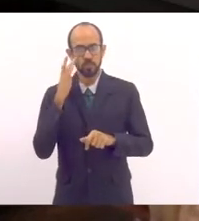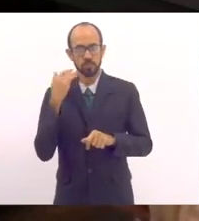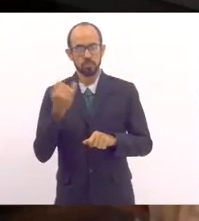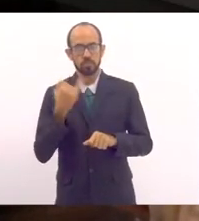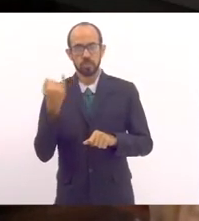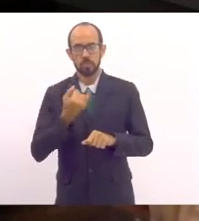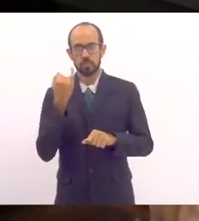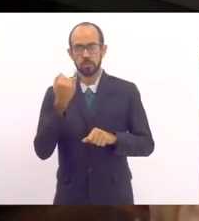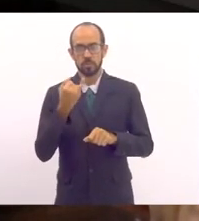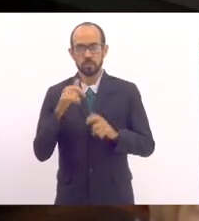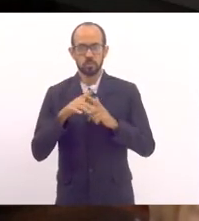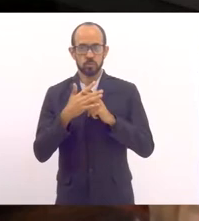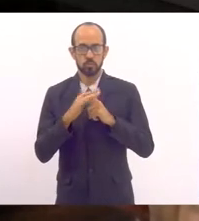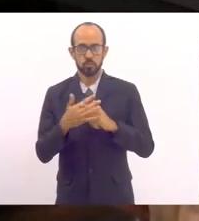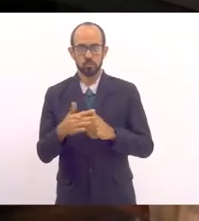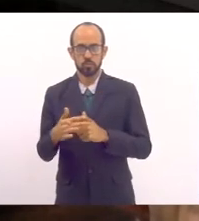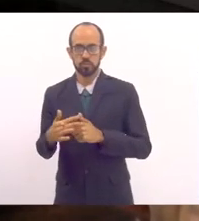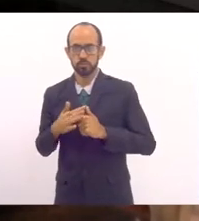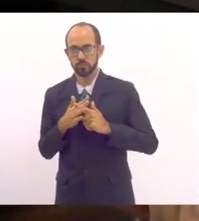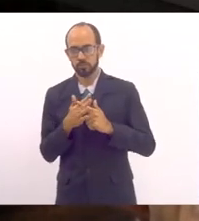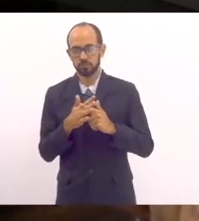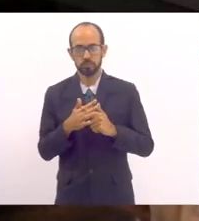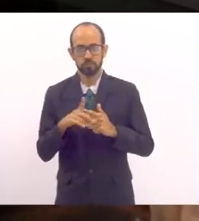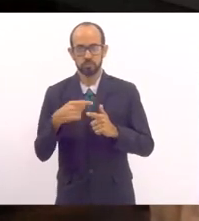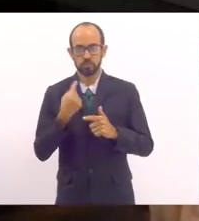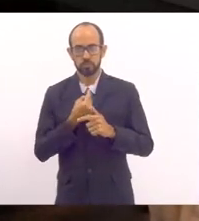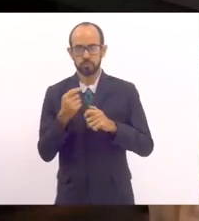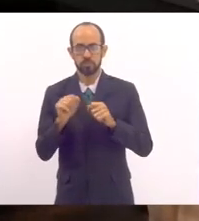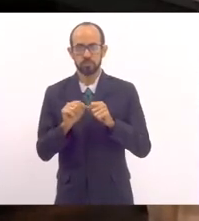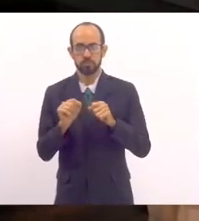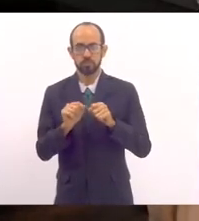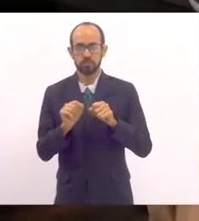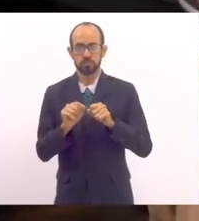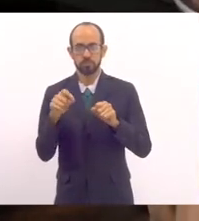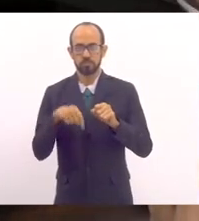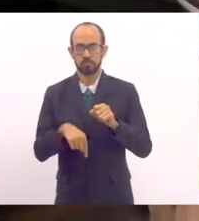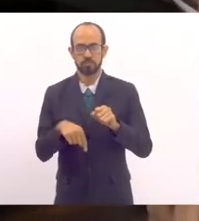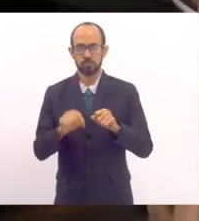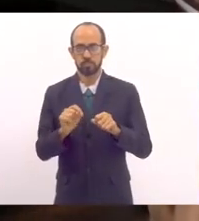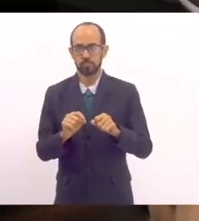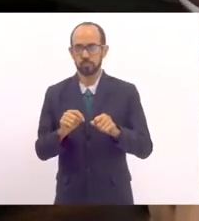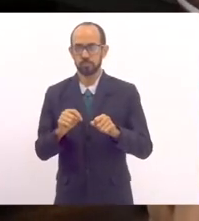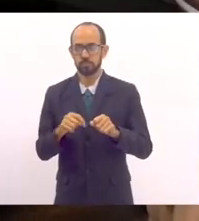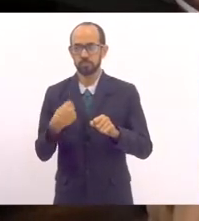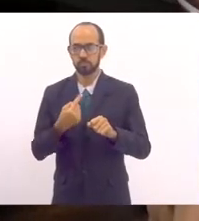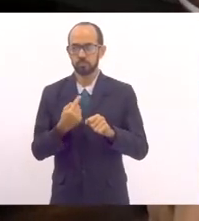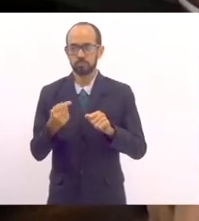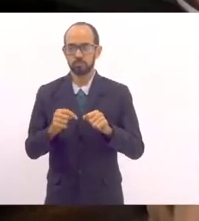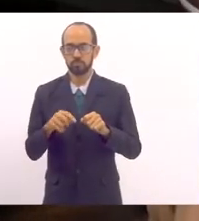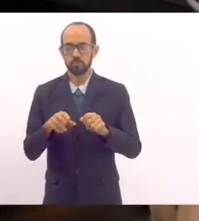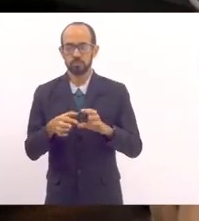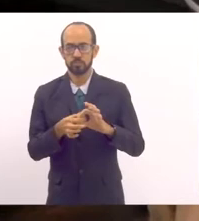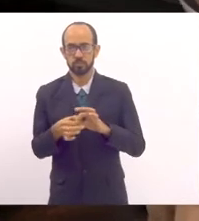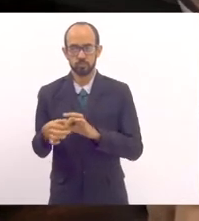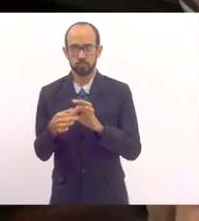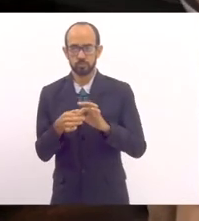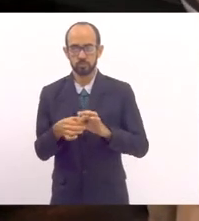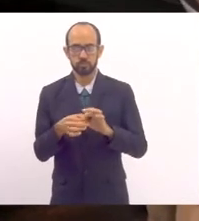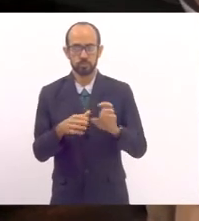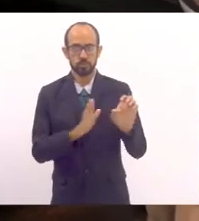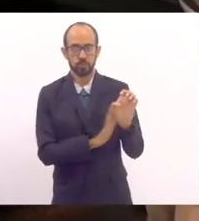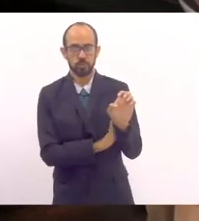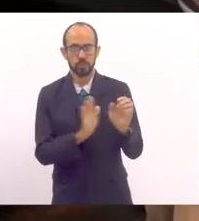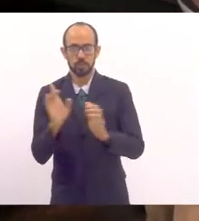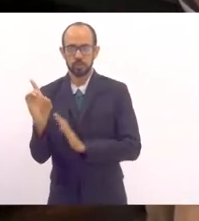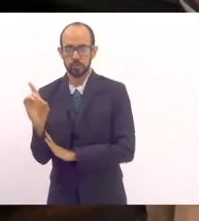essa concertação que a gente faz aqui, onde a gente une esquerda, direita, centro,